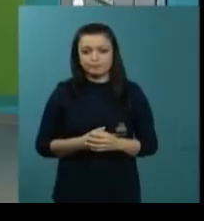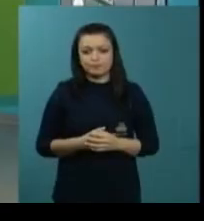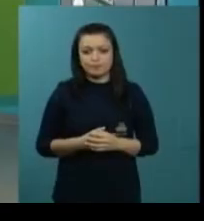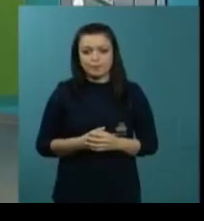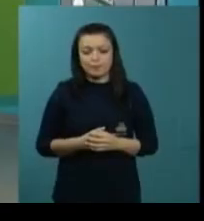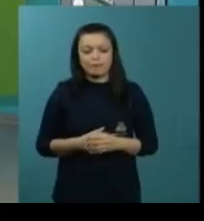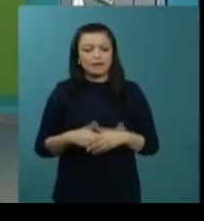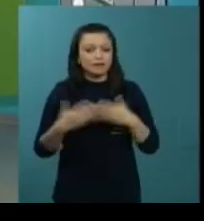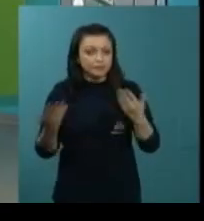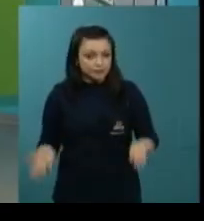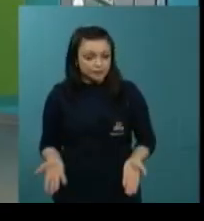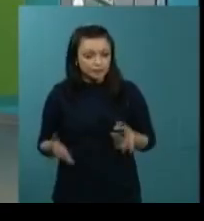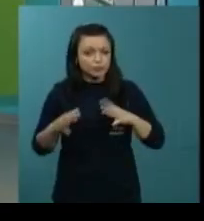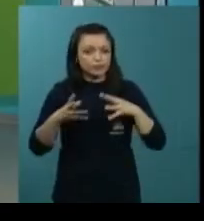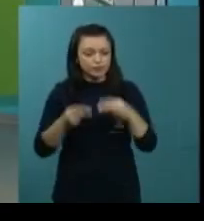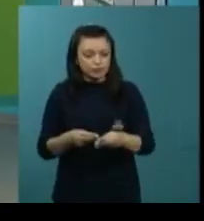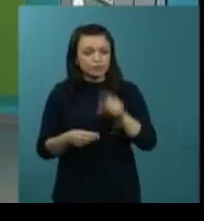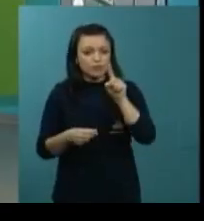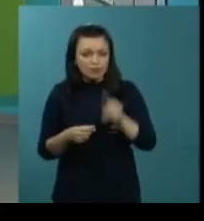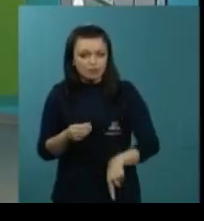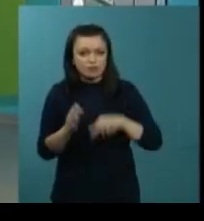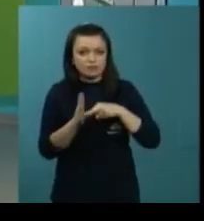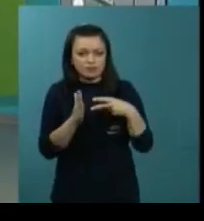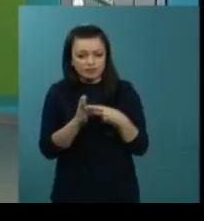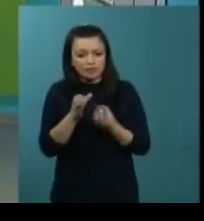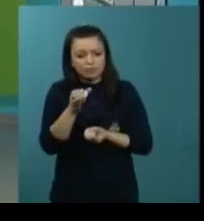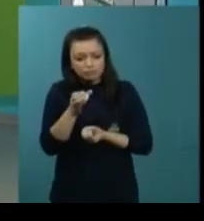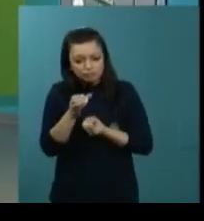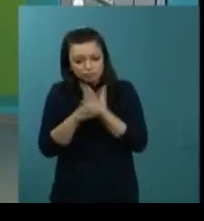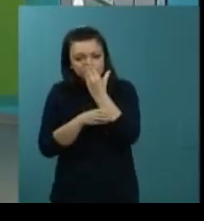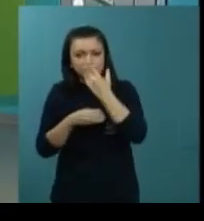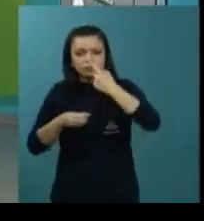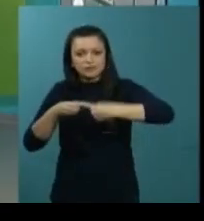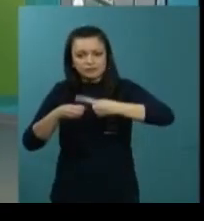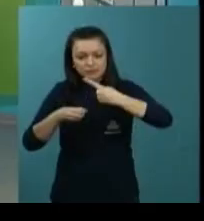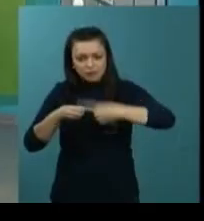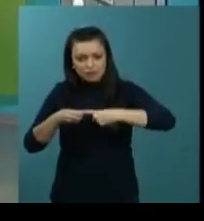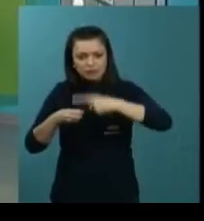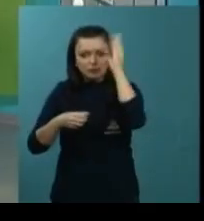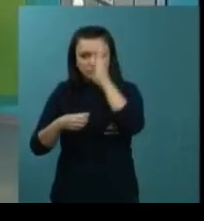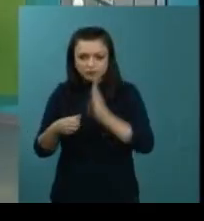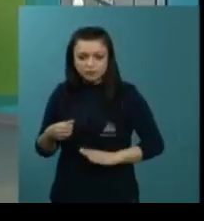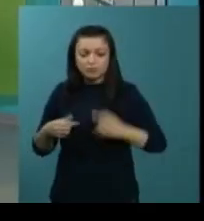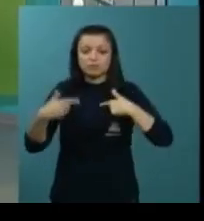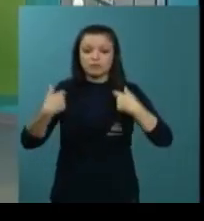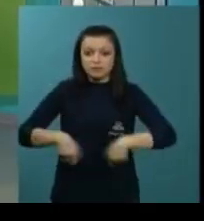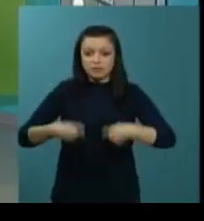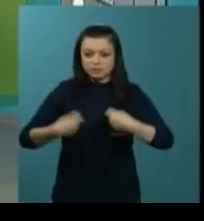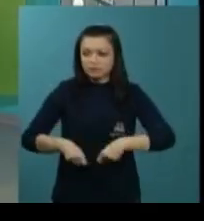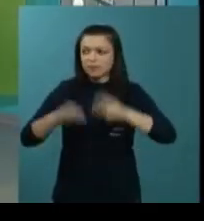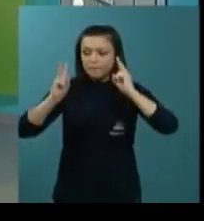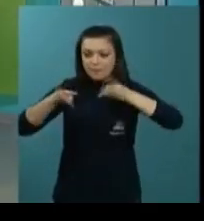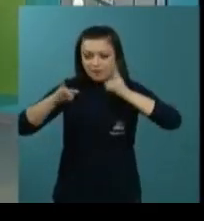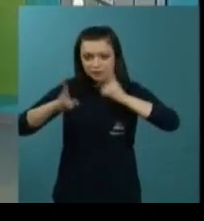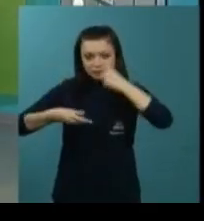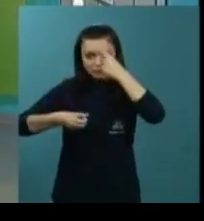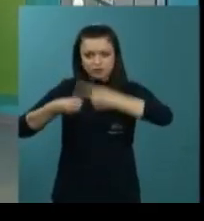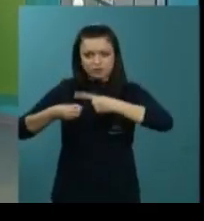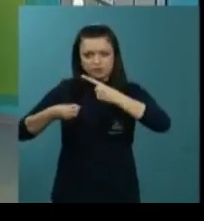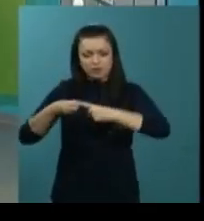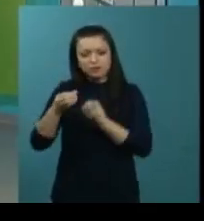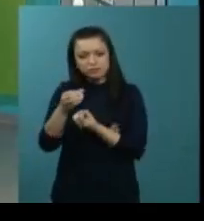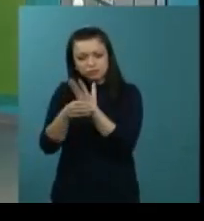Então, todos têm uma característica em comum. São flores, pertencem ao mesmo município e nós